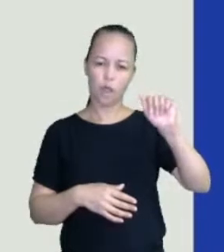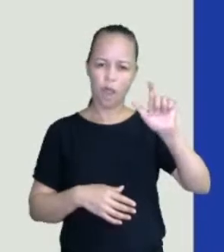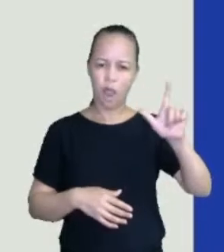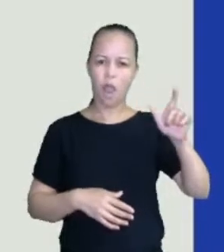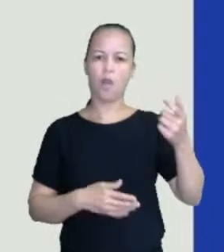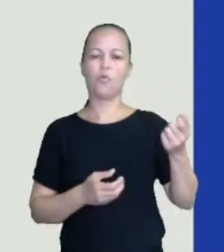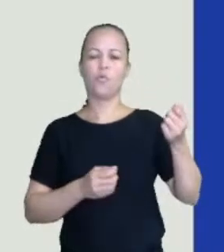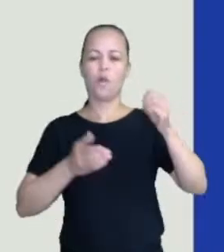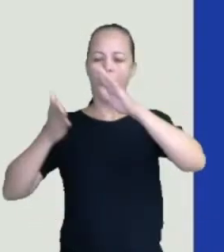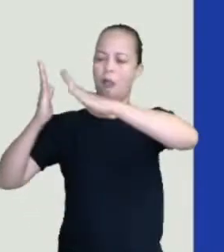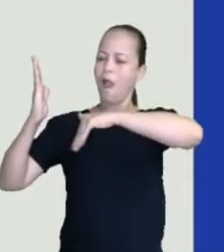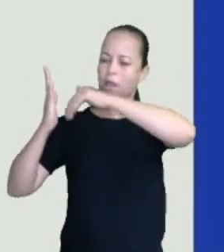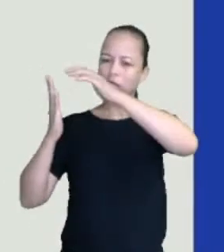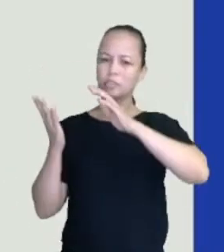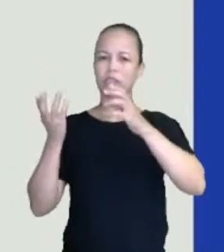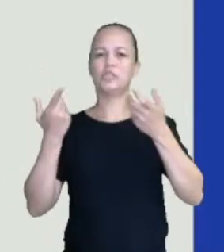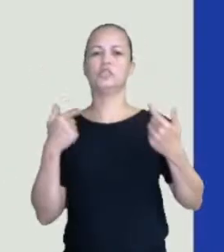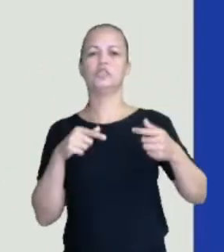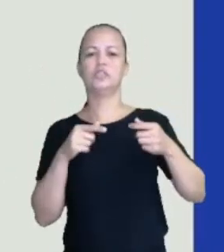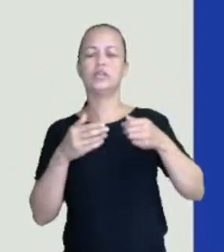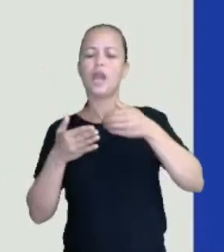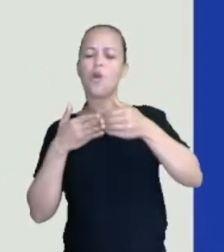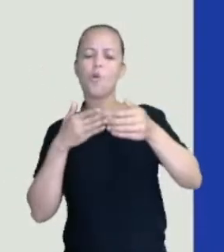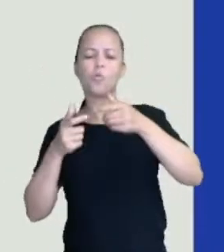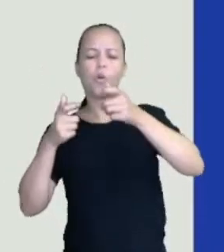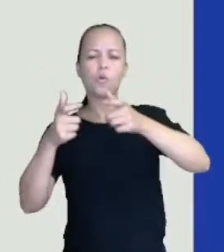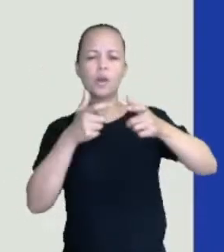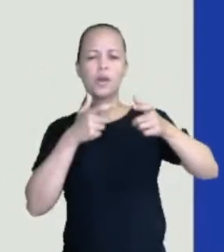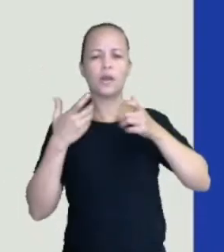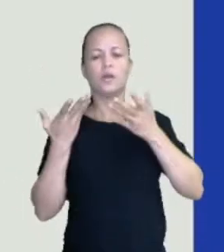comunicação, independentemente de censura ou licença.